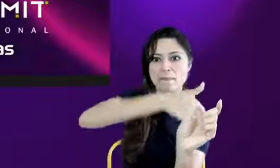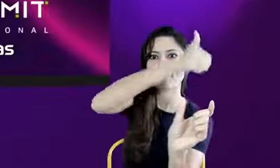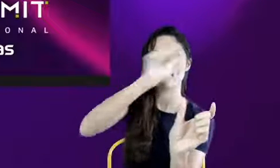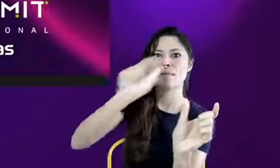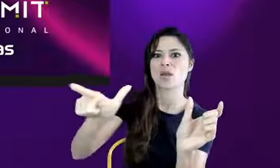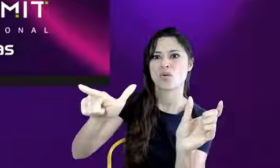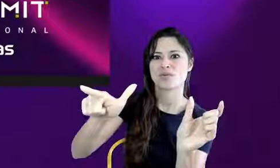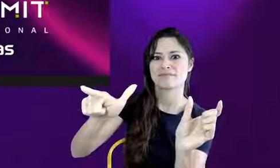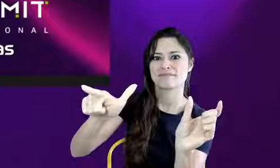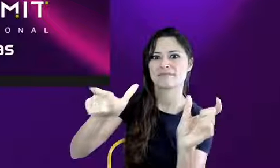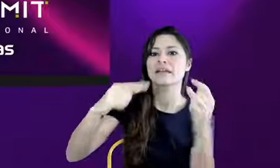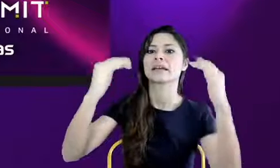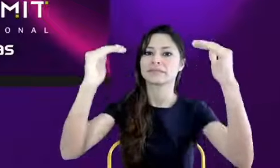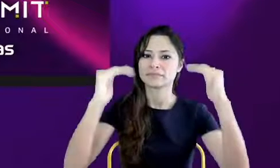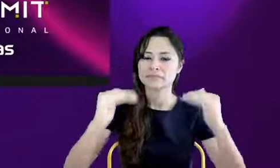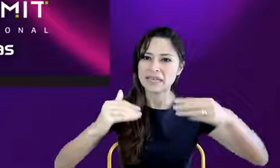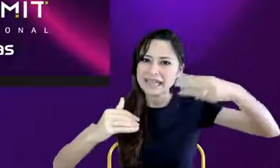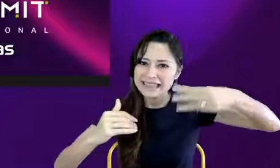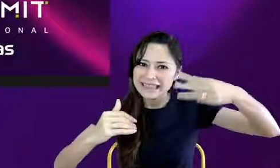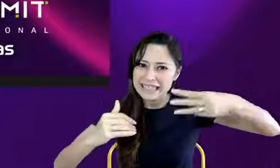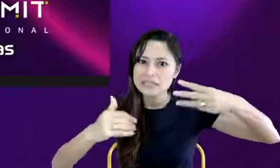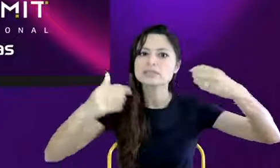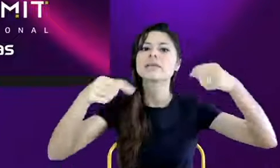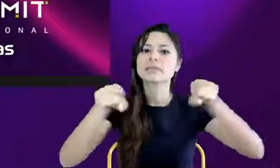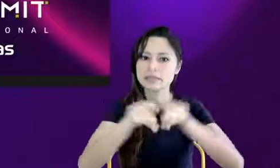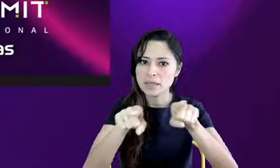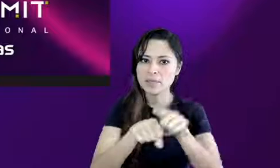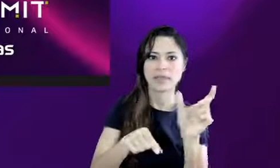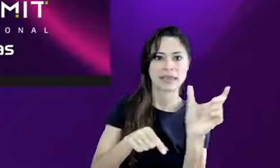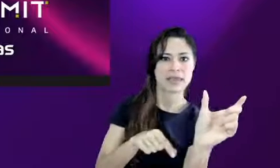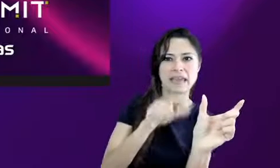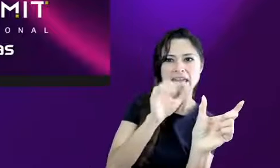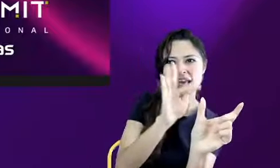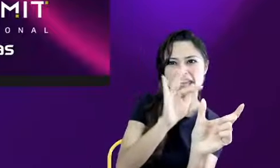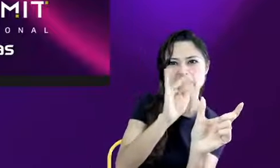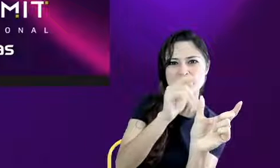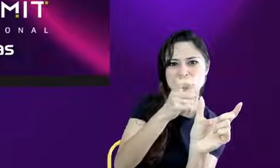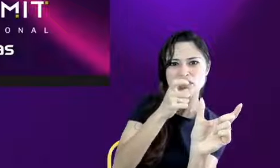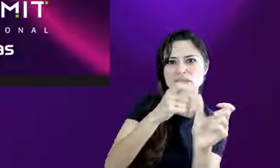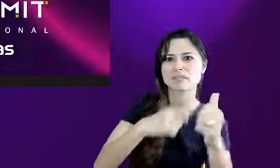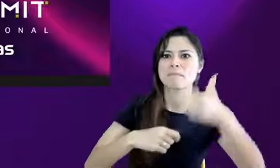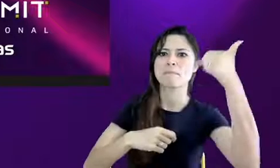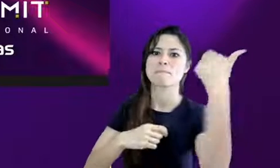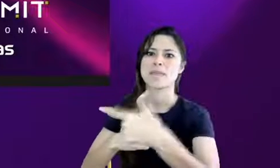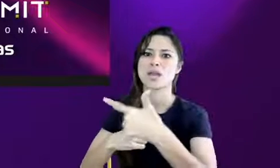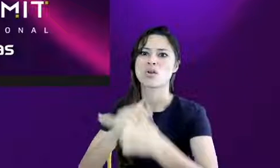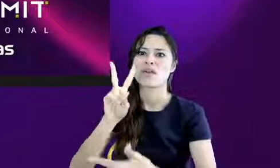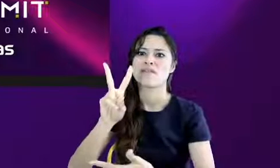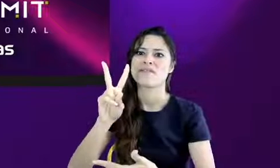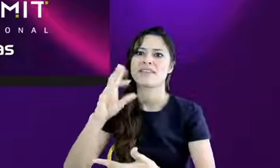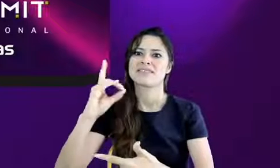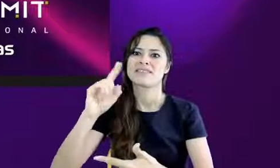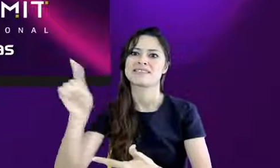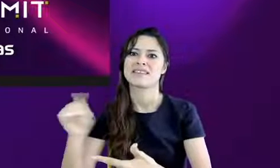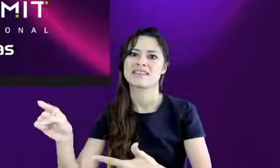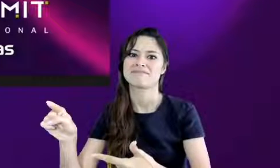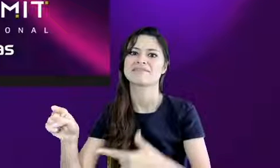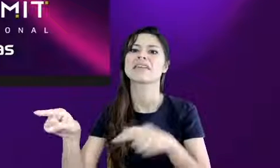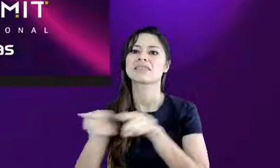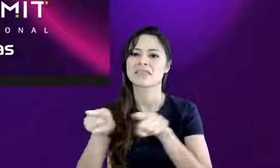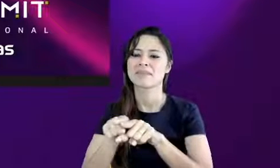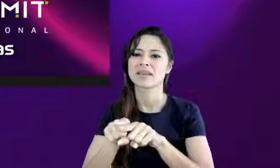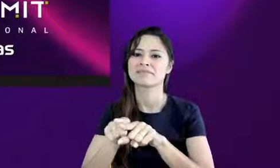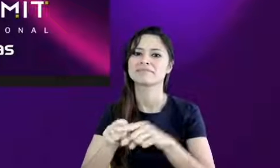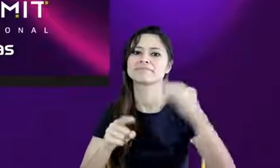ao vedolizumab na indução da remissão clínica, e em pacientes com falha terapia anti-TNF, o adalimumab tem se mostrado superior